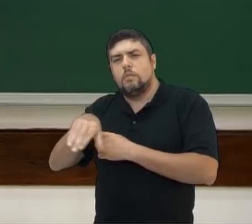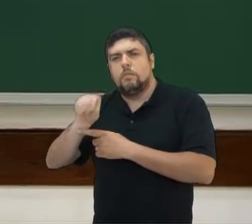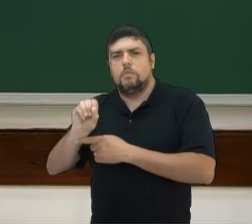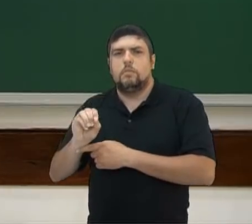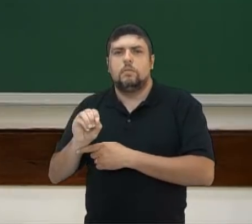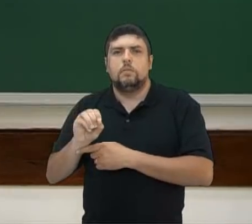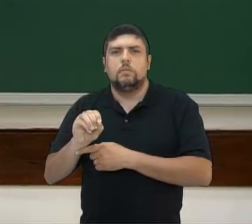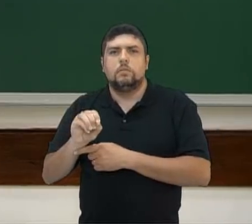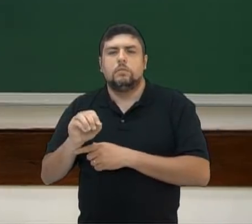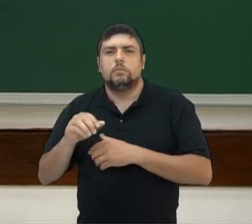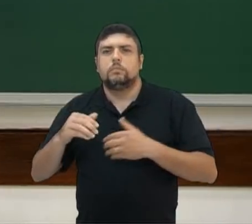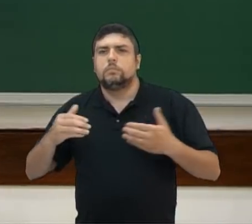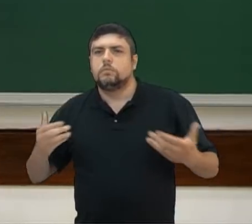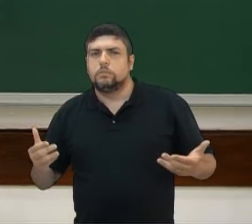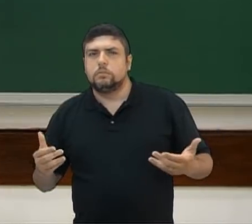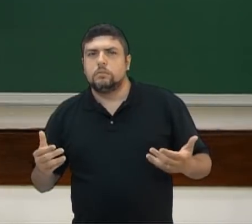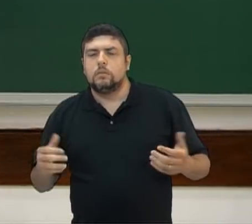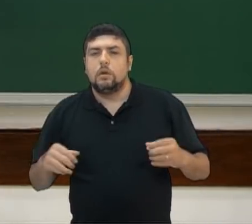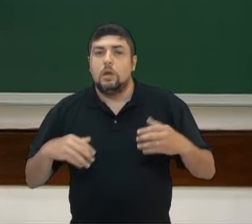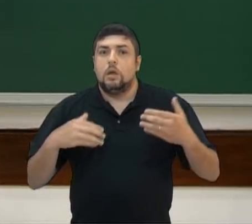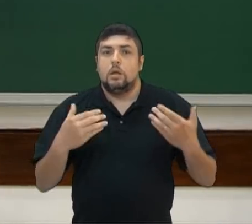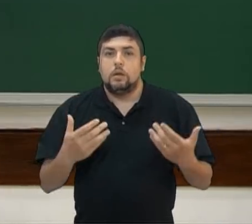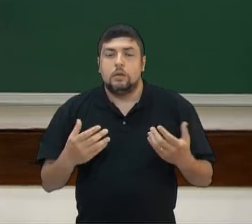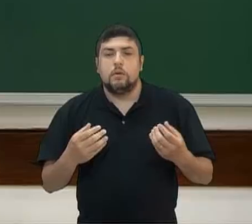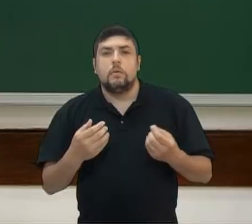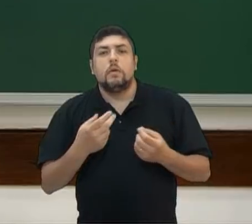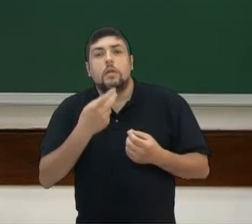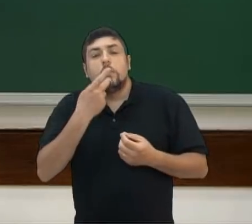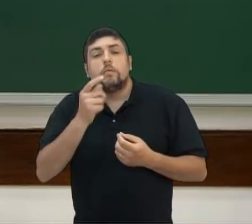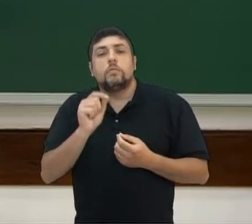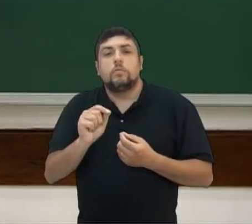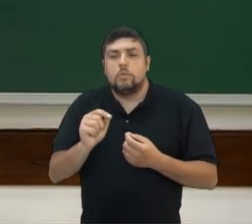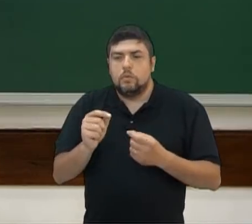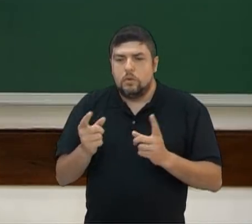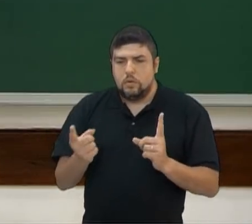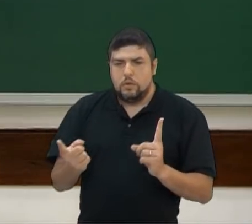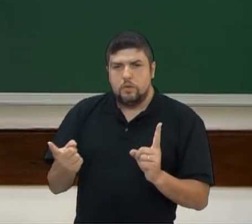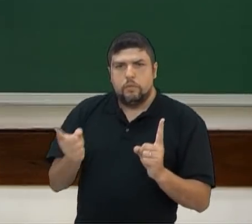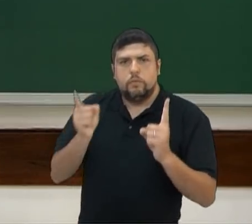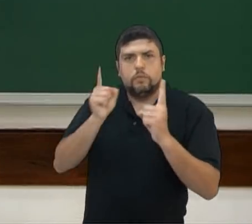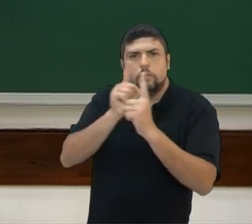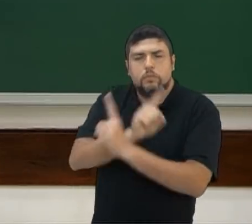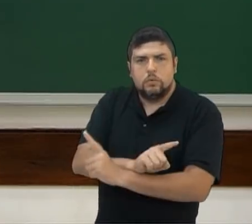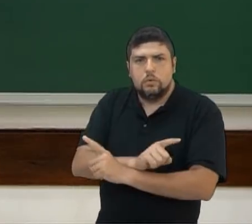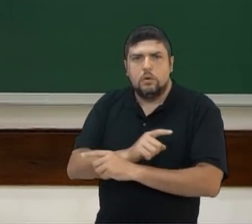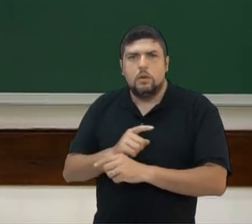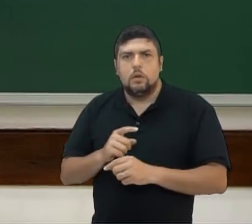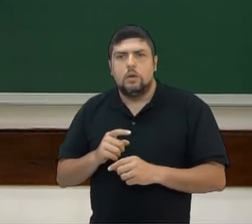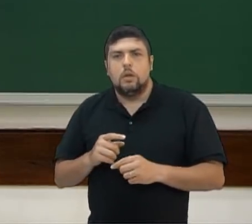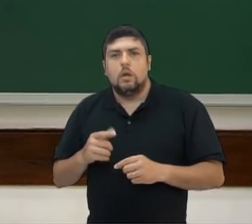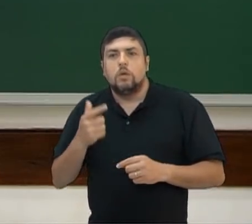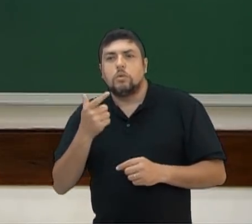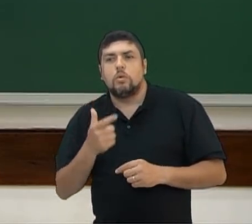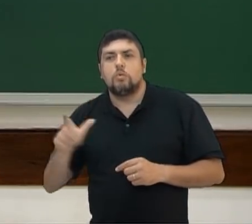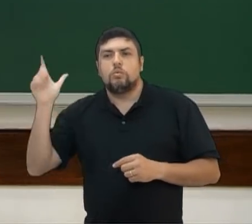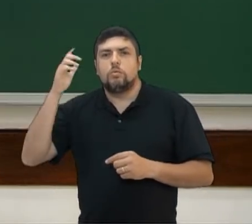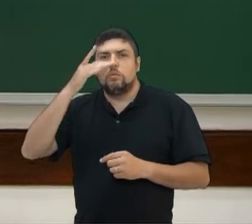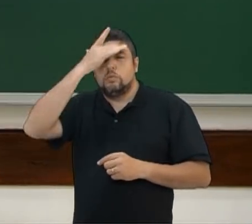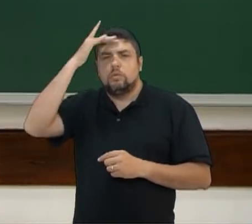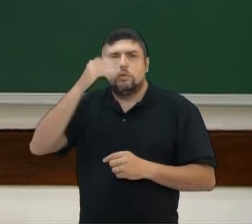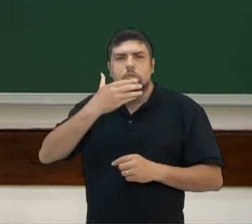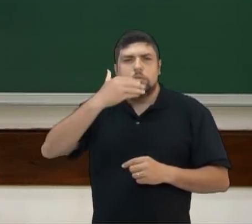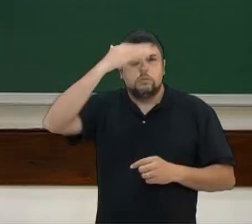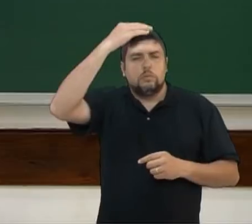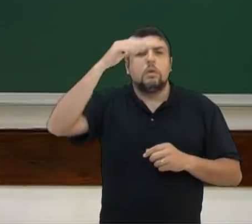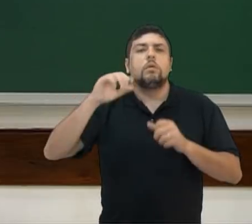eles não chamam de converter, eles chamam de reverter ao islamismo. Então, pessoas não muçulmanas também se tornam